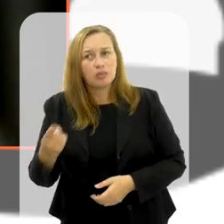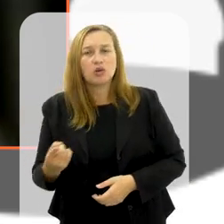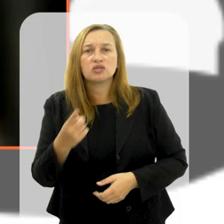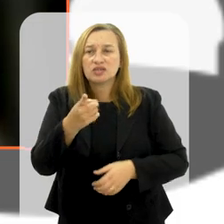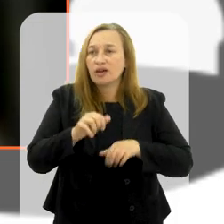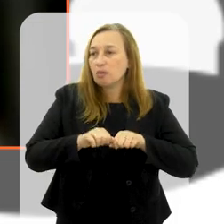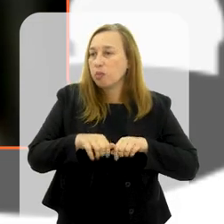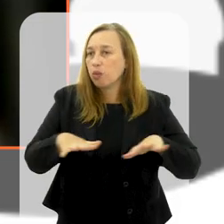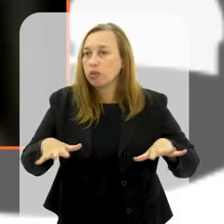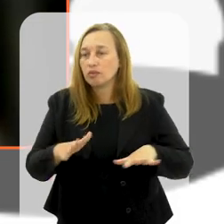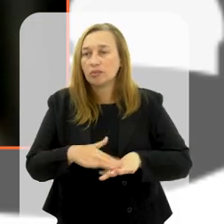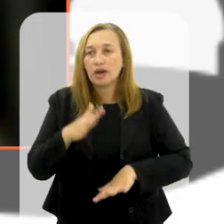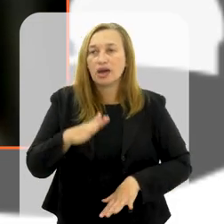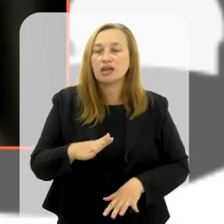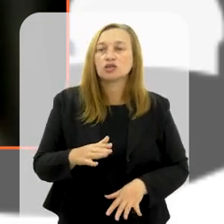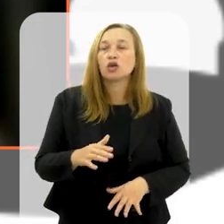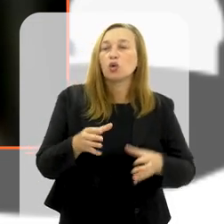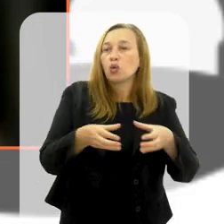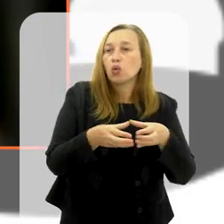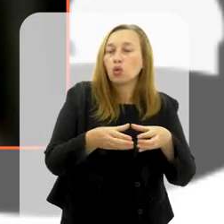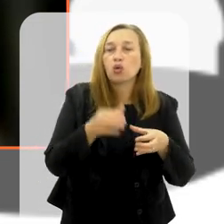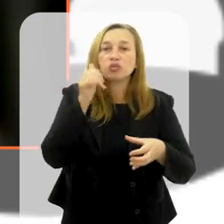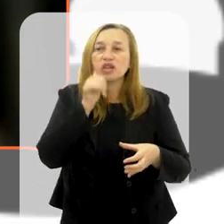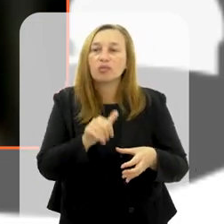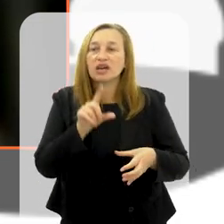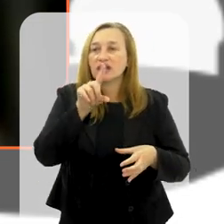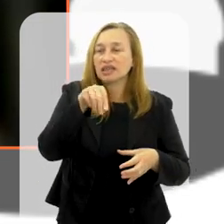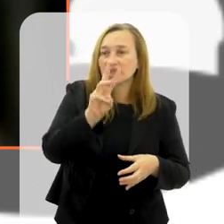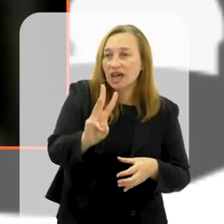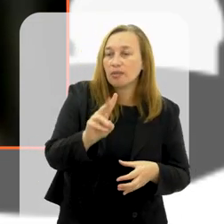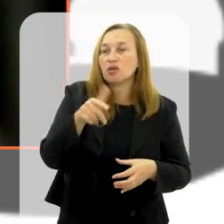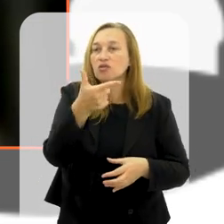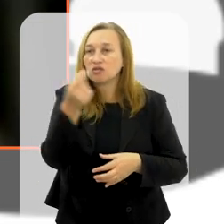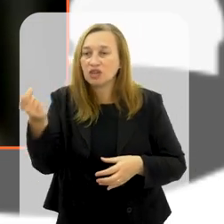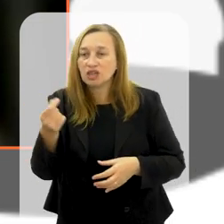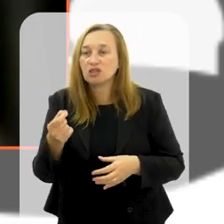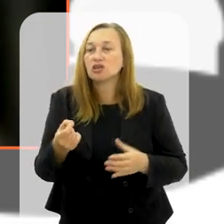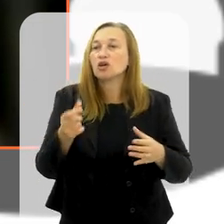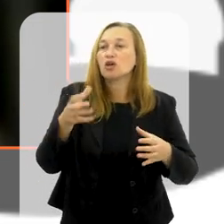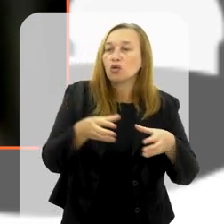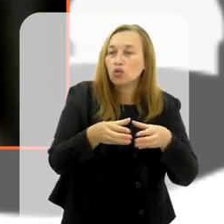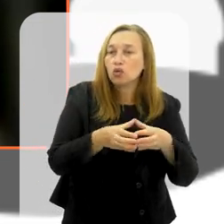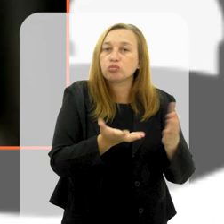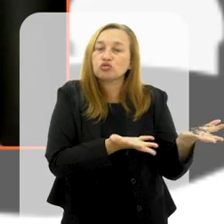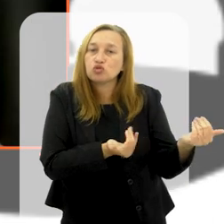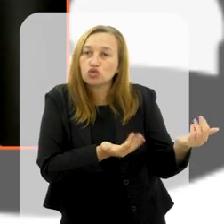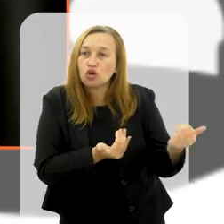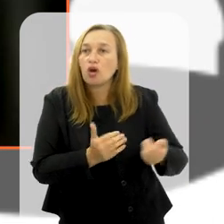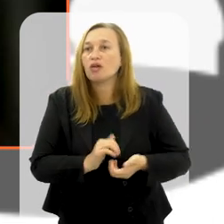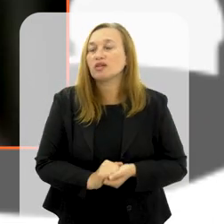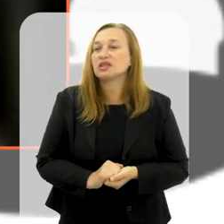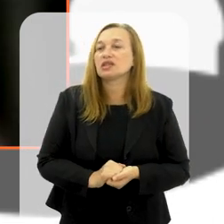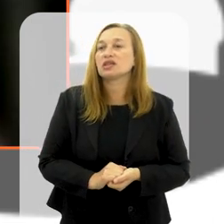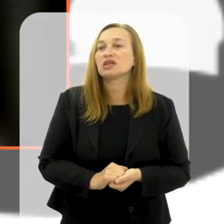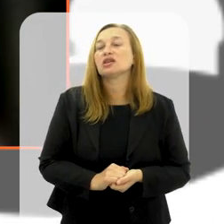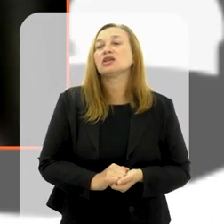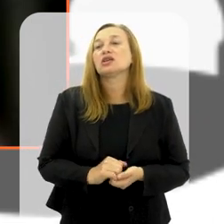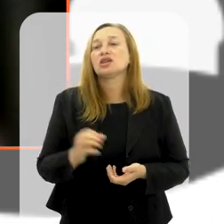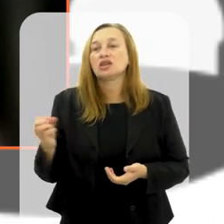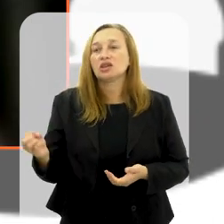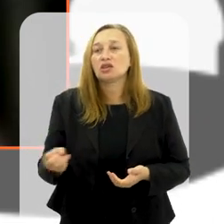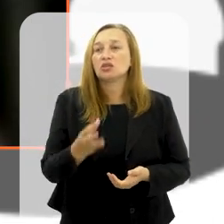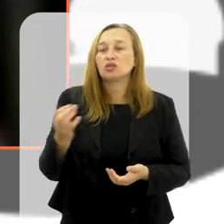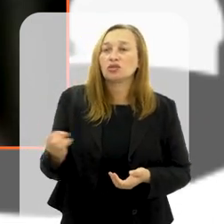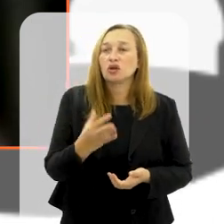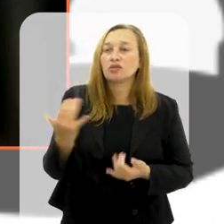vai ampliando. O grupo das mulheres, o W20, o grupo da juventude, o Y20, e as novidades que foram